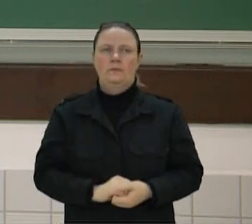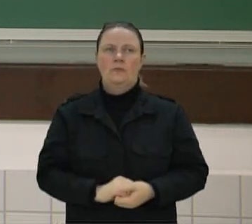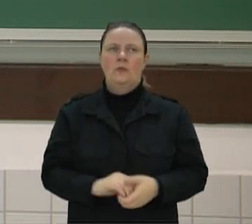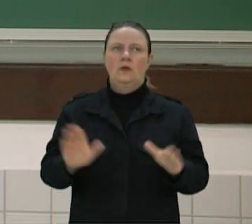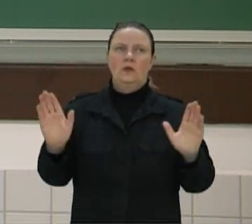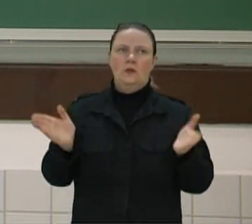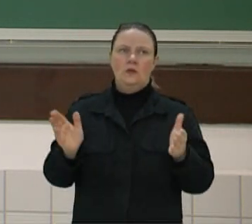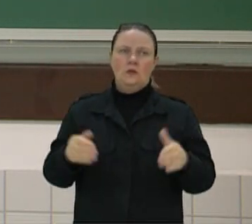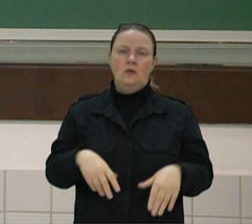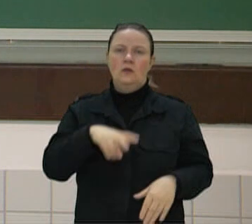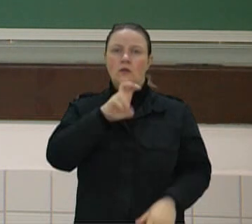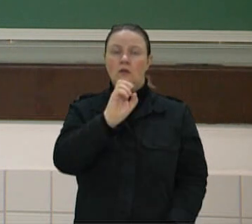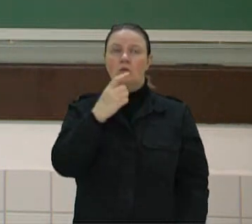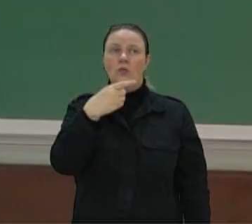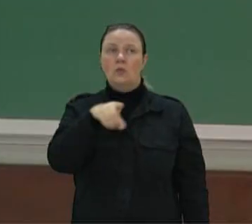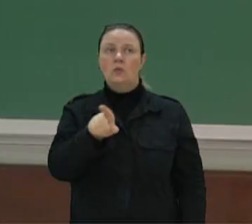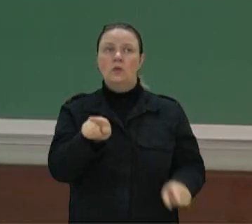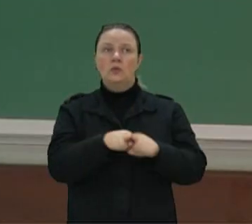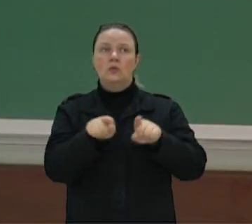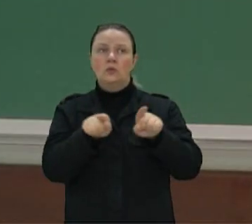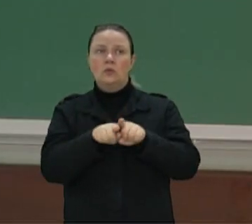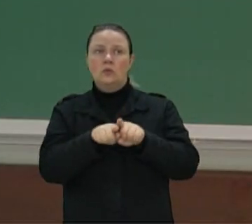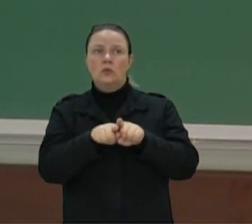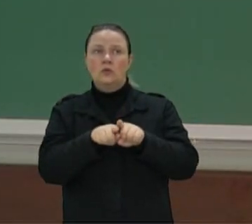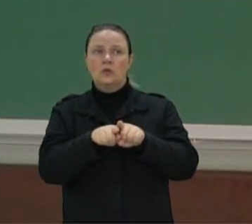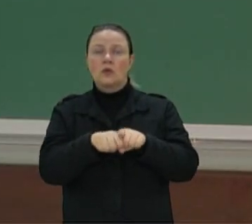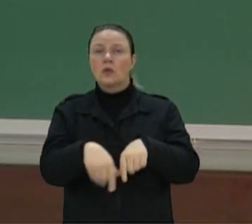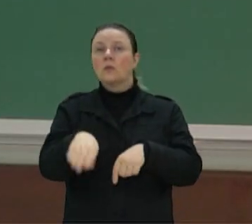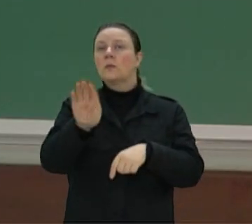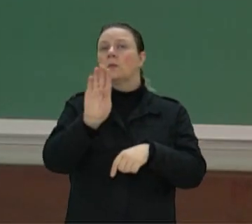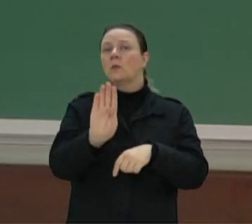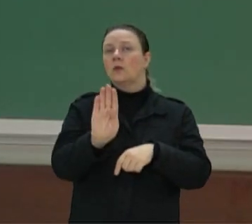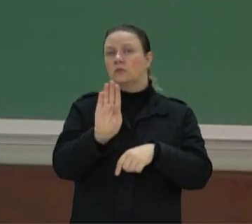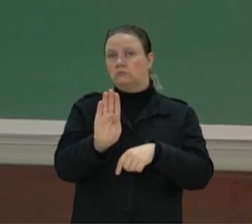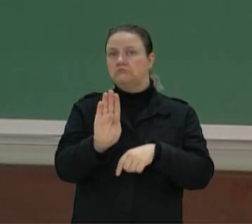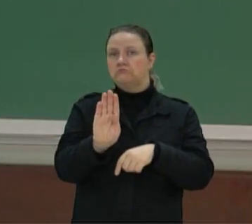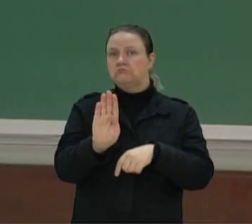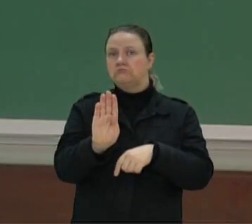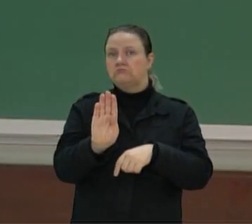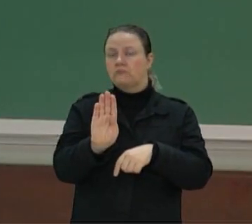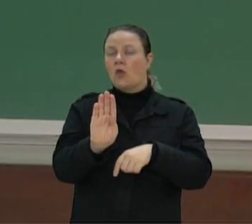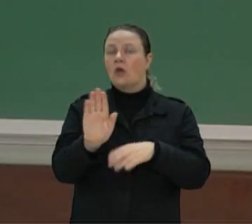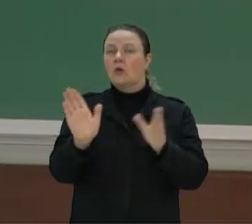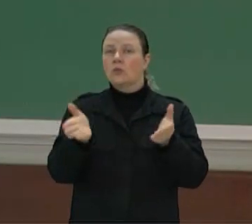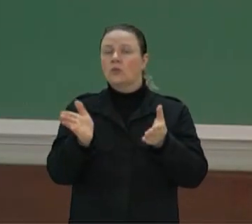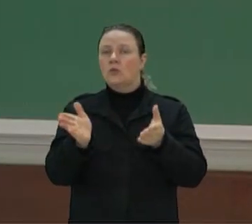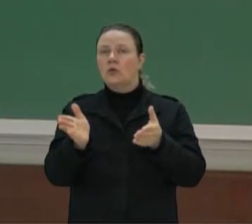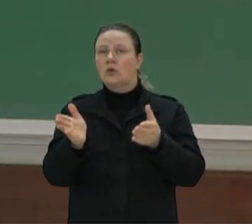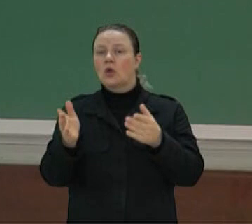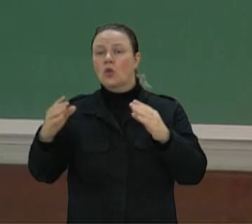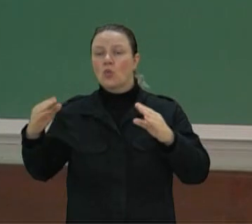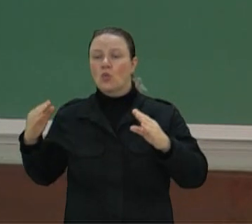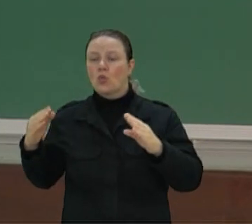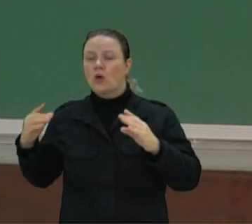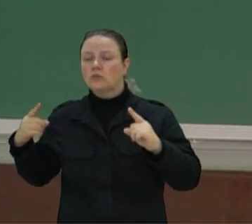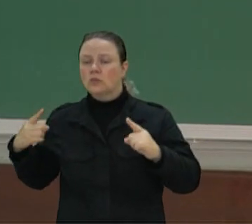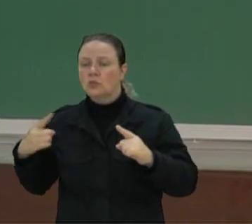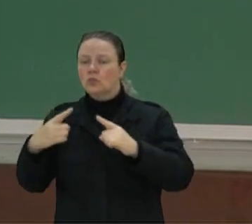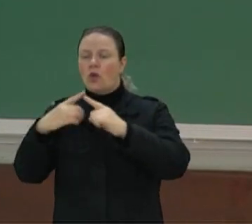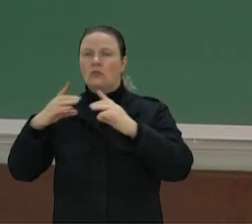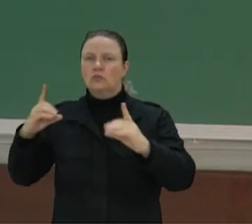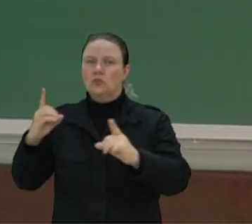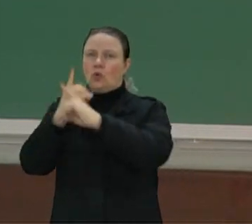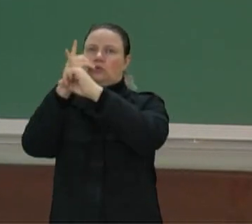detalhes. O 5.000 é o coeficiente linear B, beleza? Então é o ponto que intercepta. É o que a gente falou,